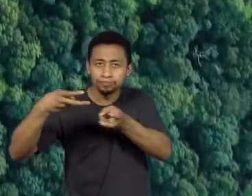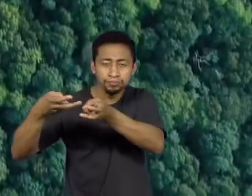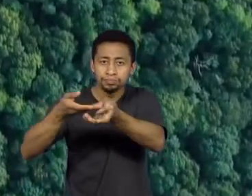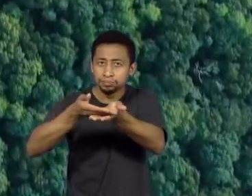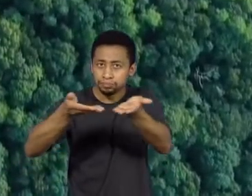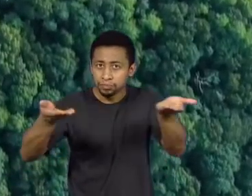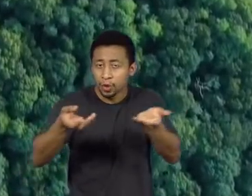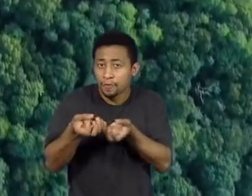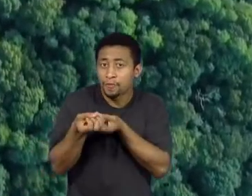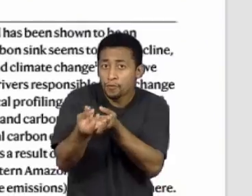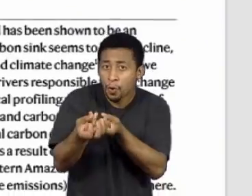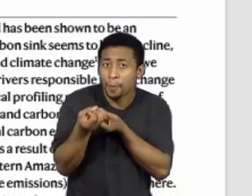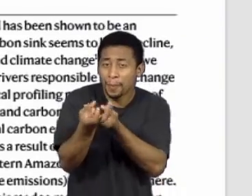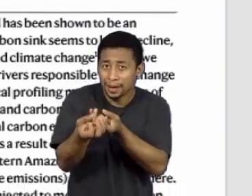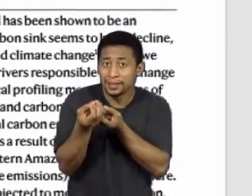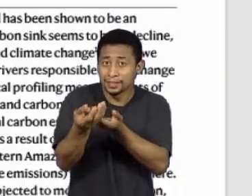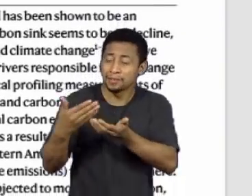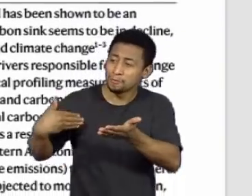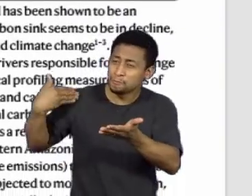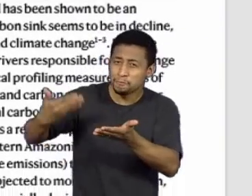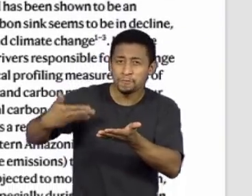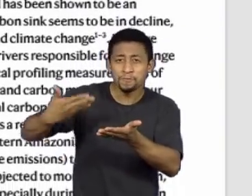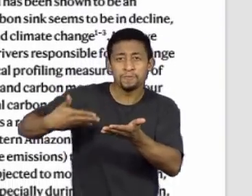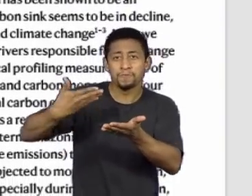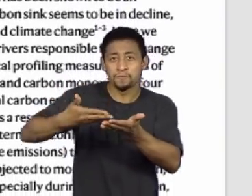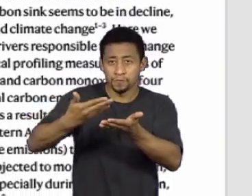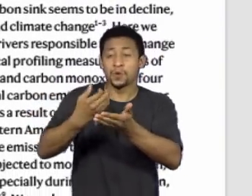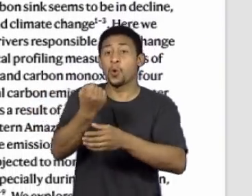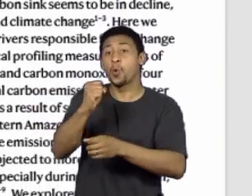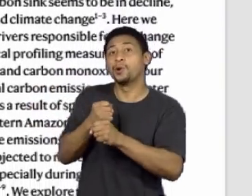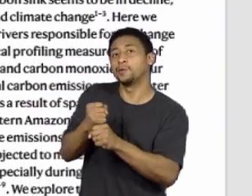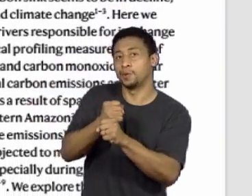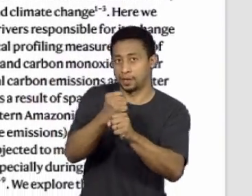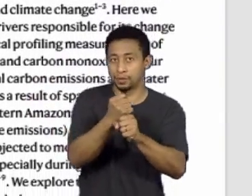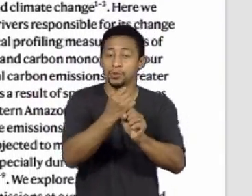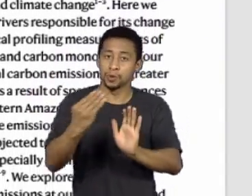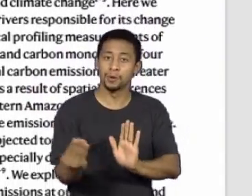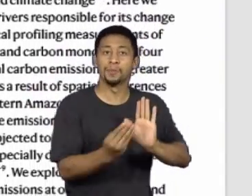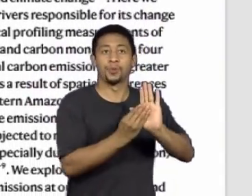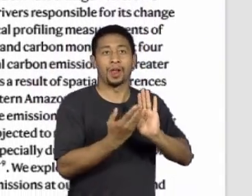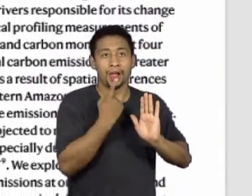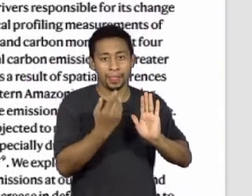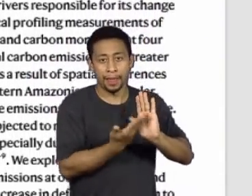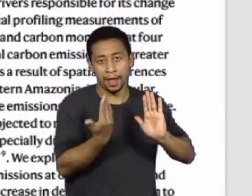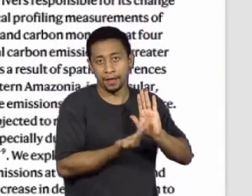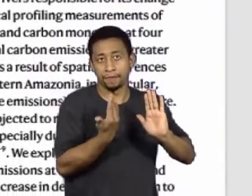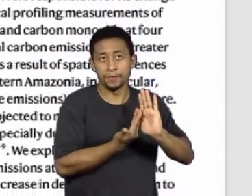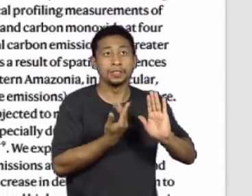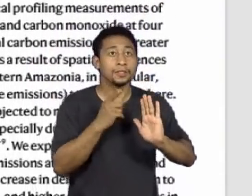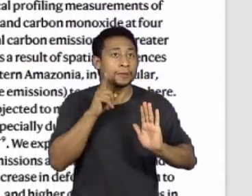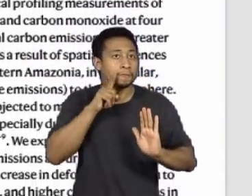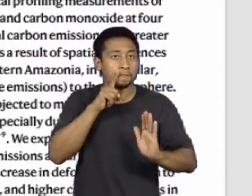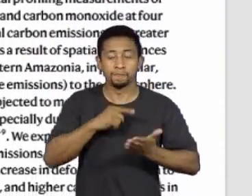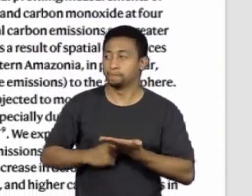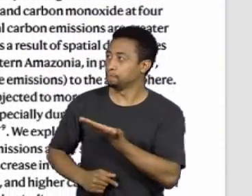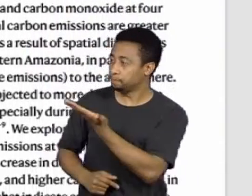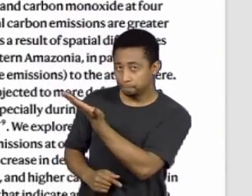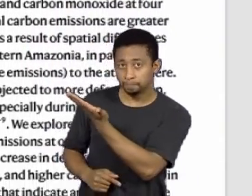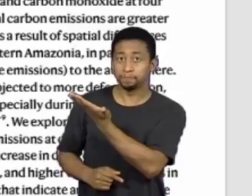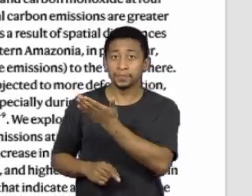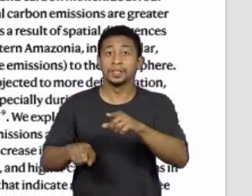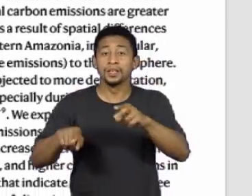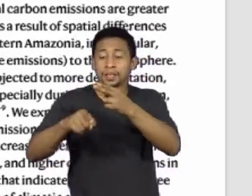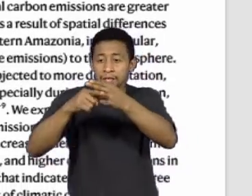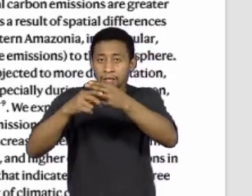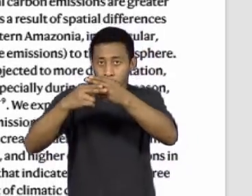analisadas. O estudo foi publicado na revista científica Nature. A primeira autora, a química e pesquisadora do